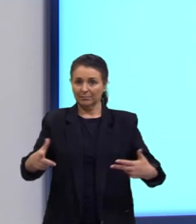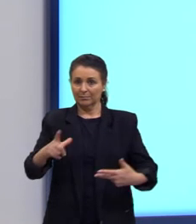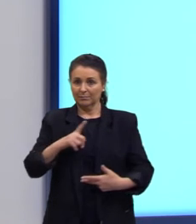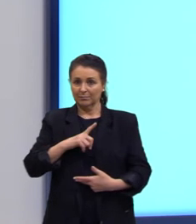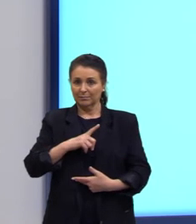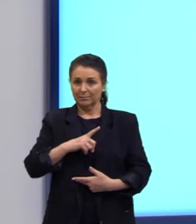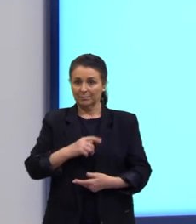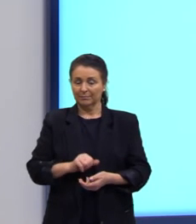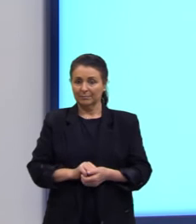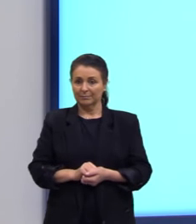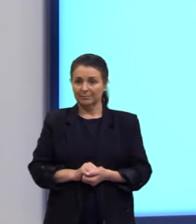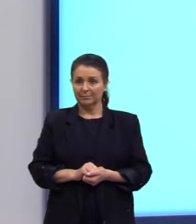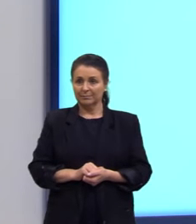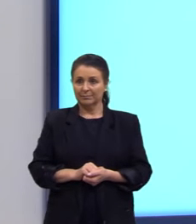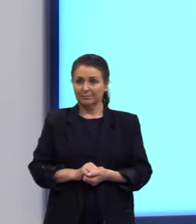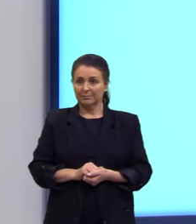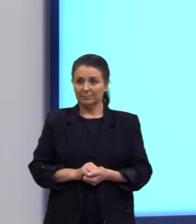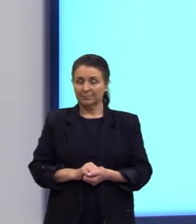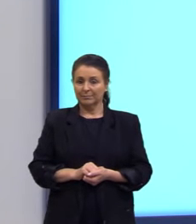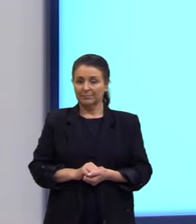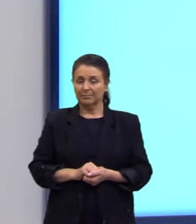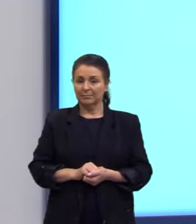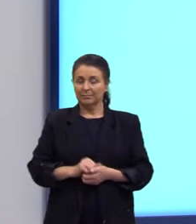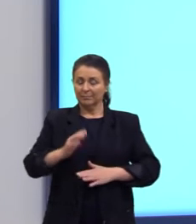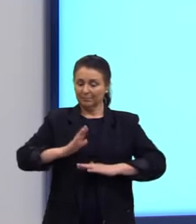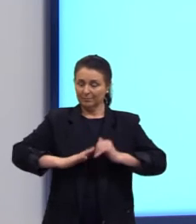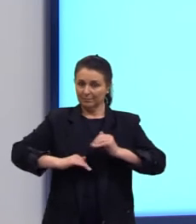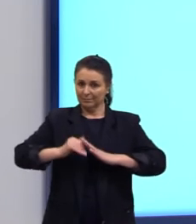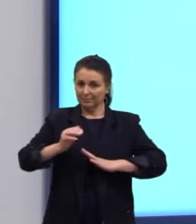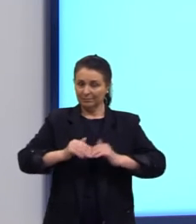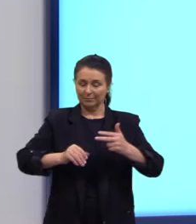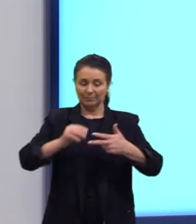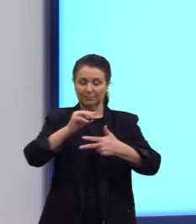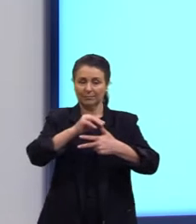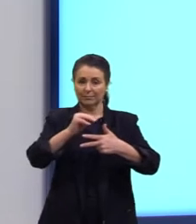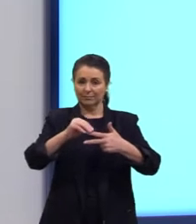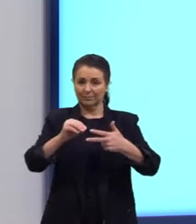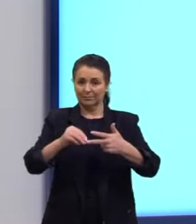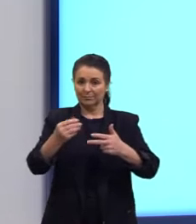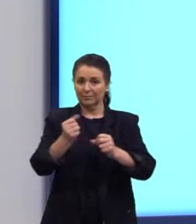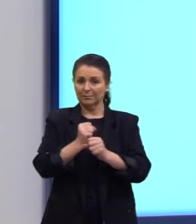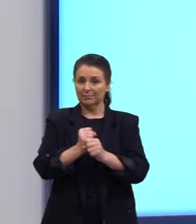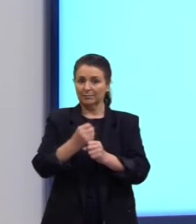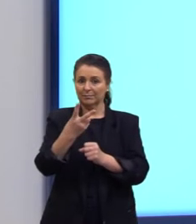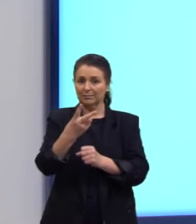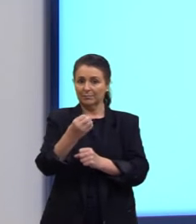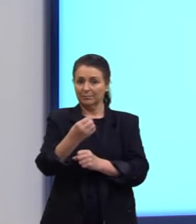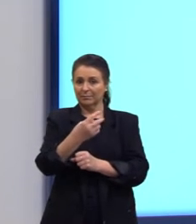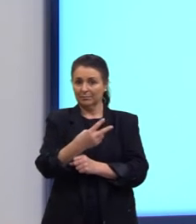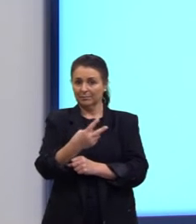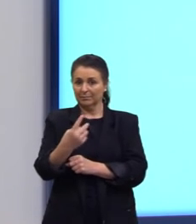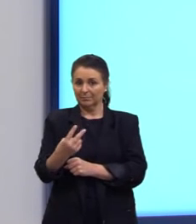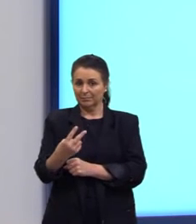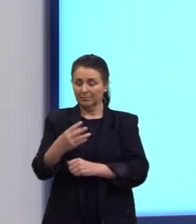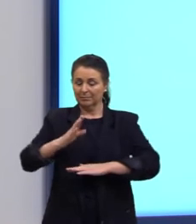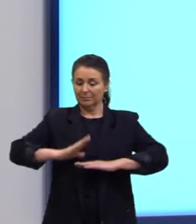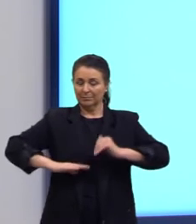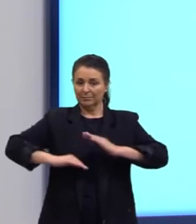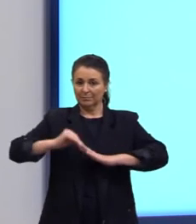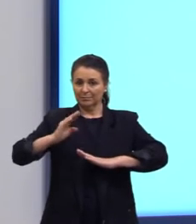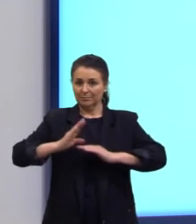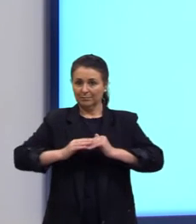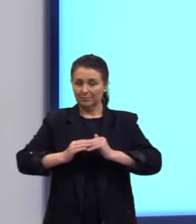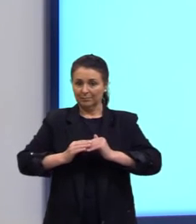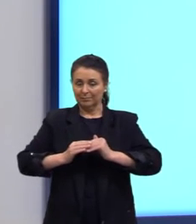tínhamos eu trouxe uma questão do Enem do Enem de 2021 para a gente dar uma praticada